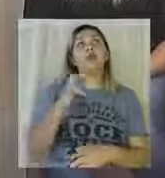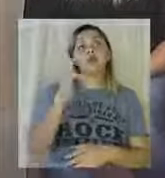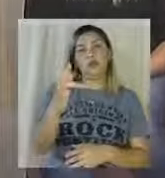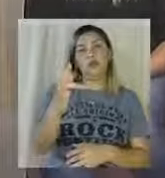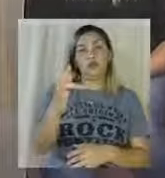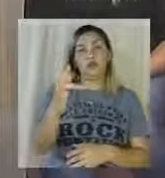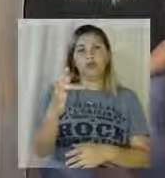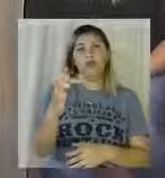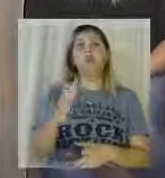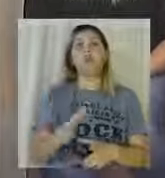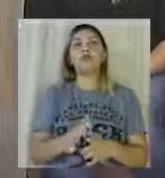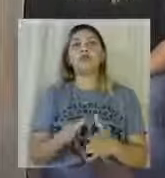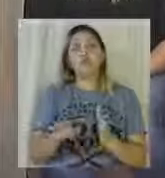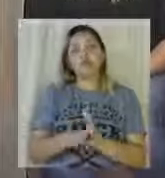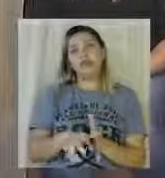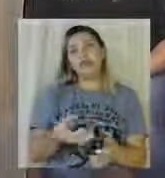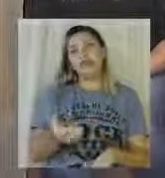quiser.